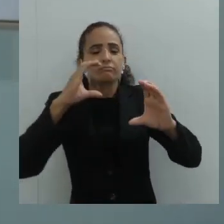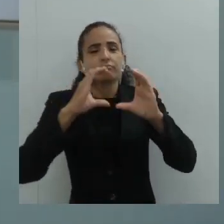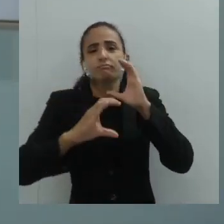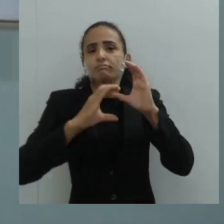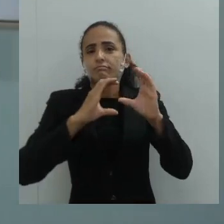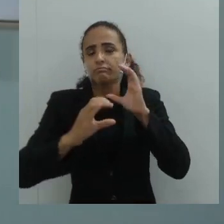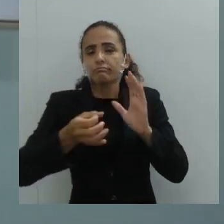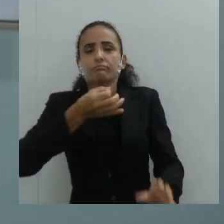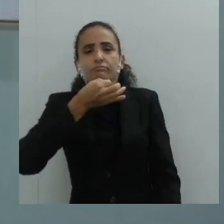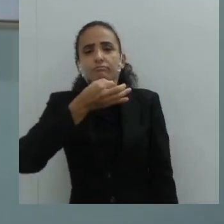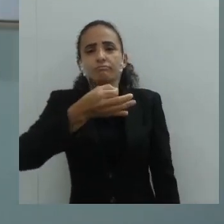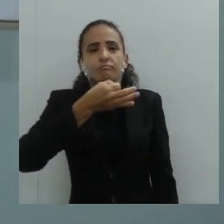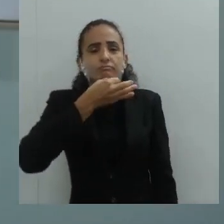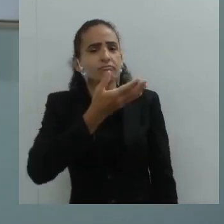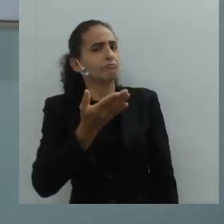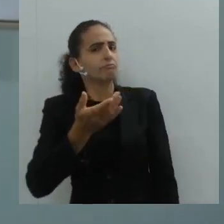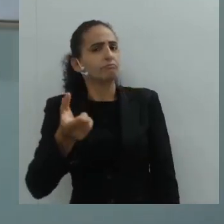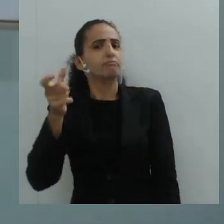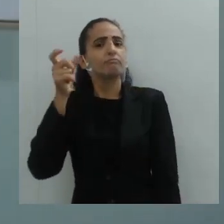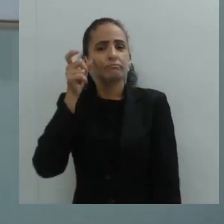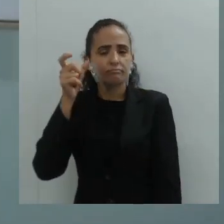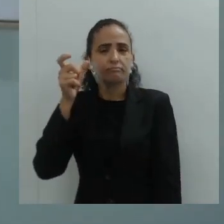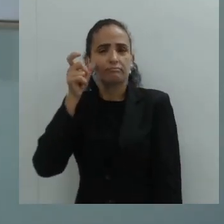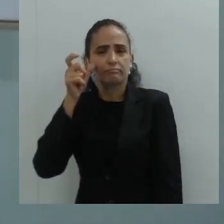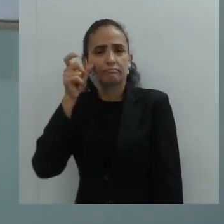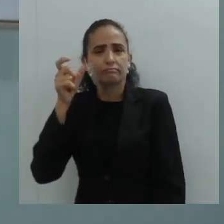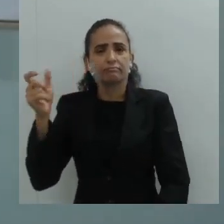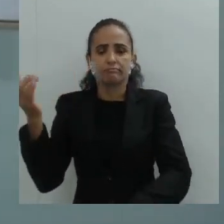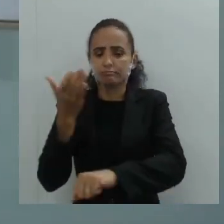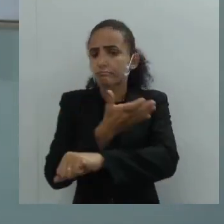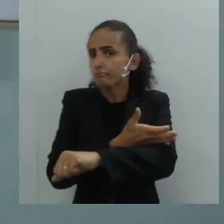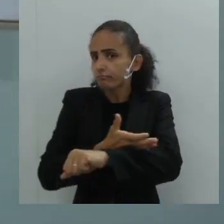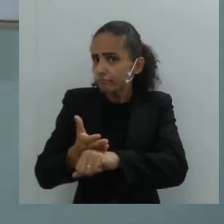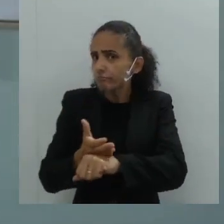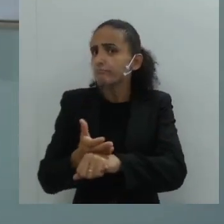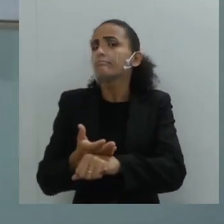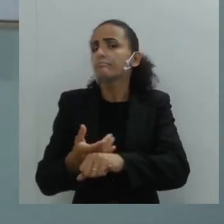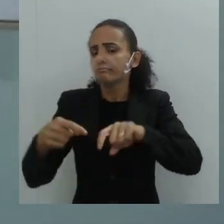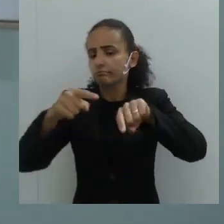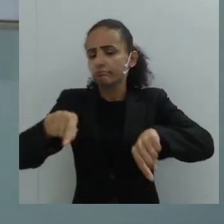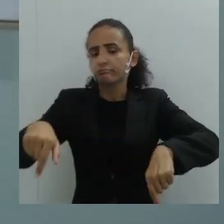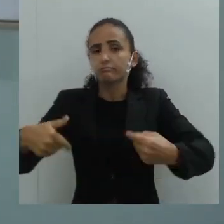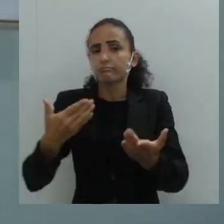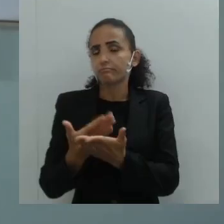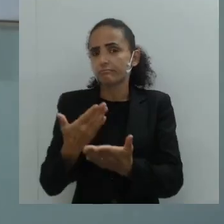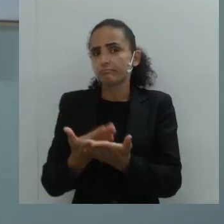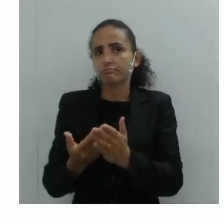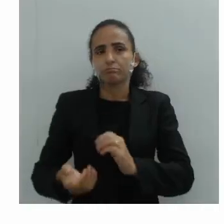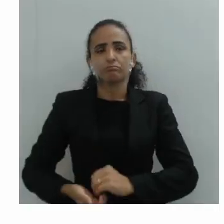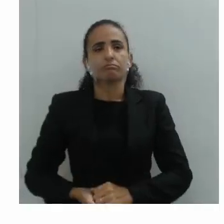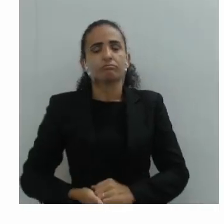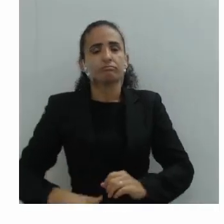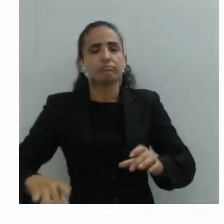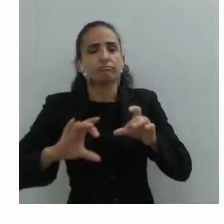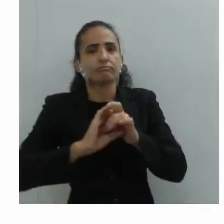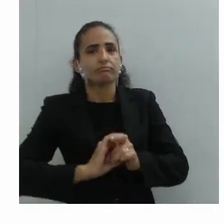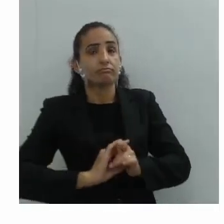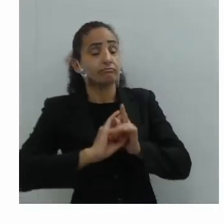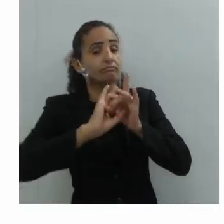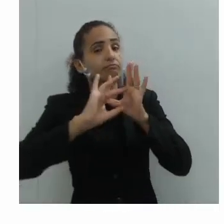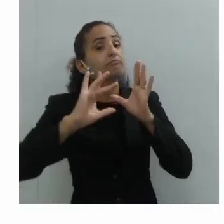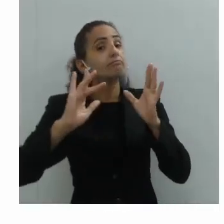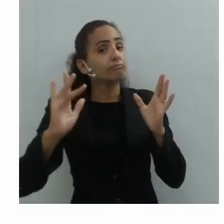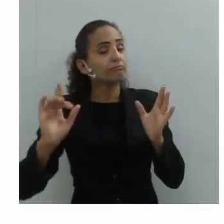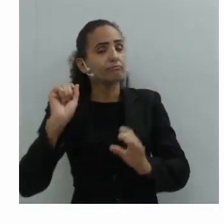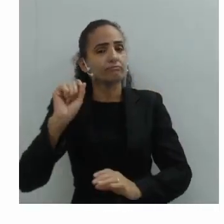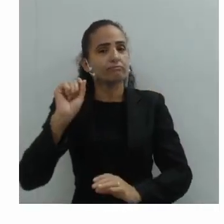de opinar. É interessante treinar isso em sala de aula. Vamos adiante. Na tela, trago para